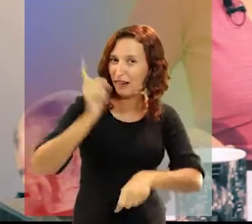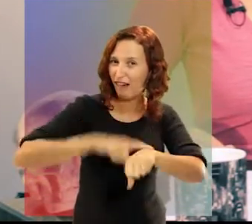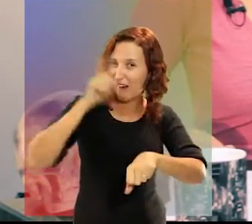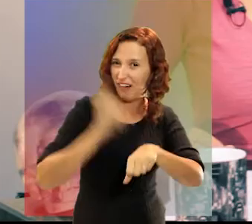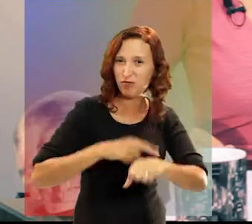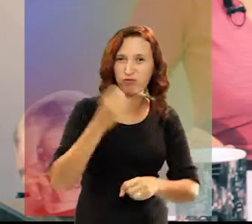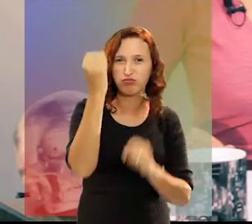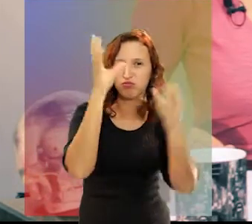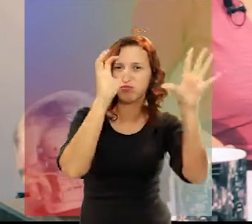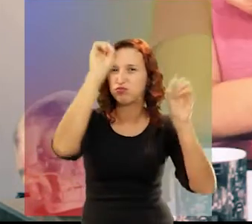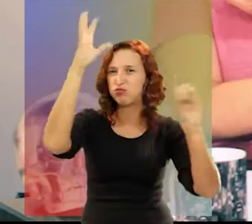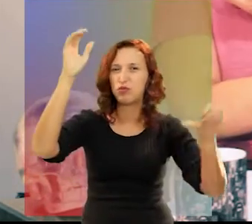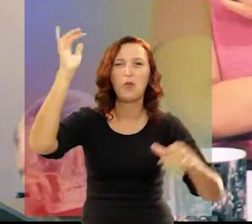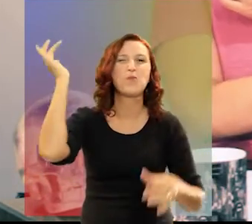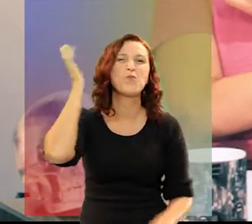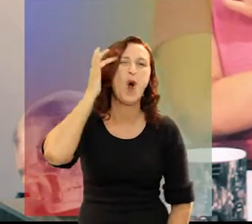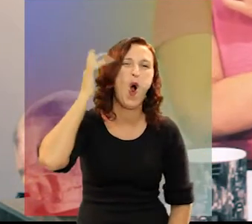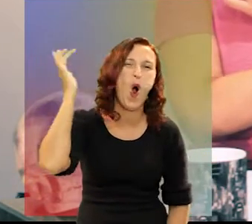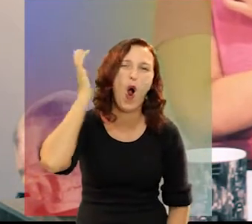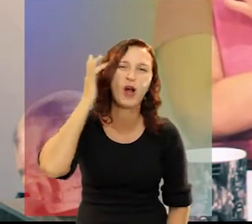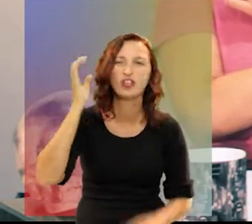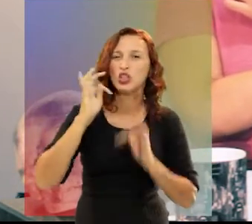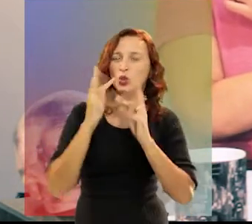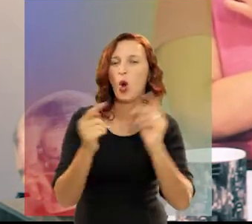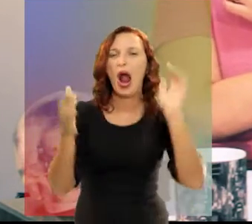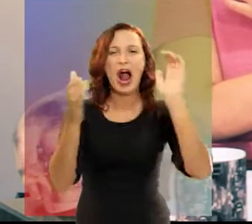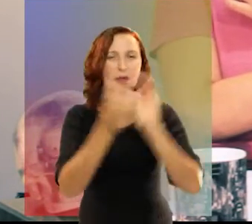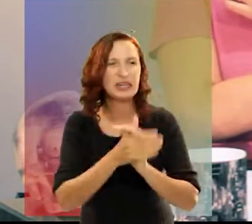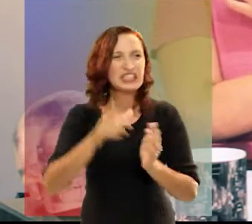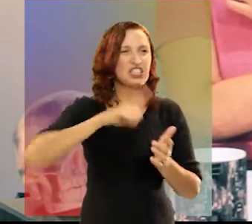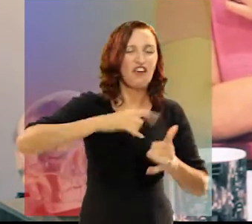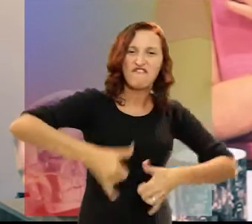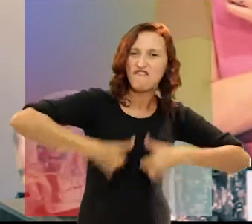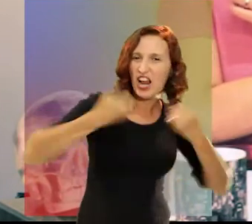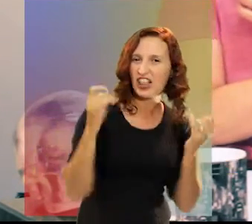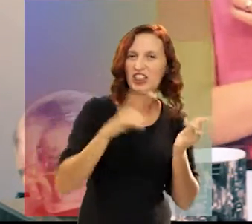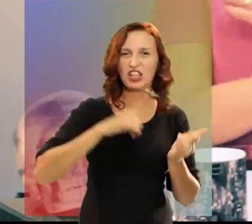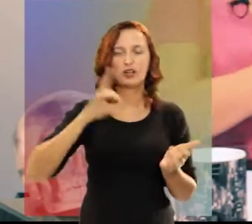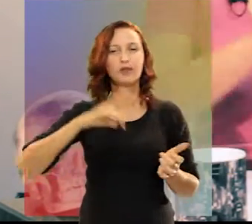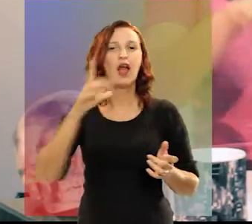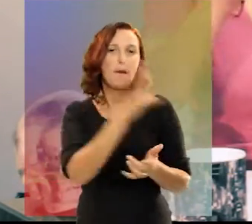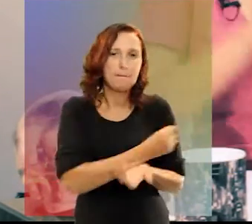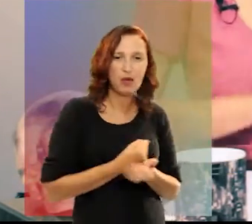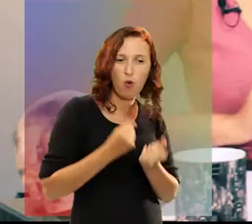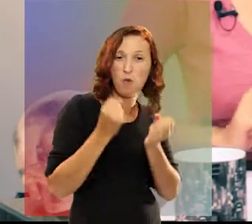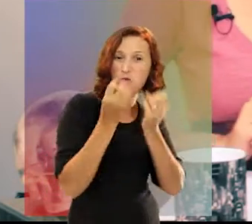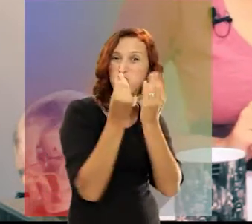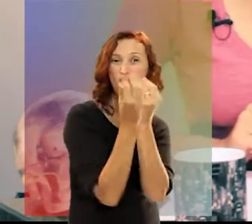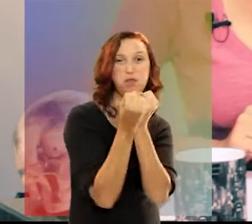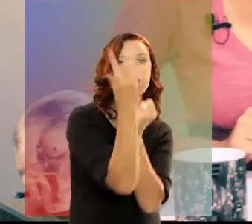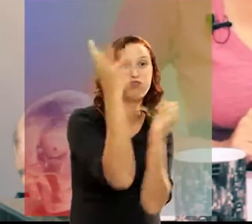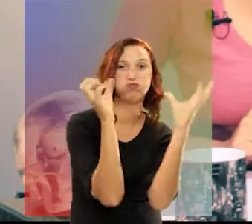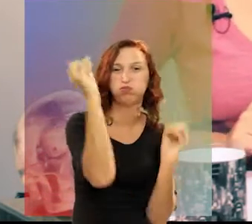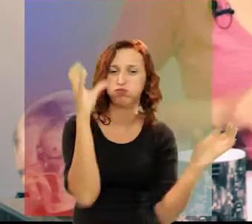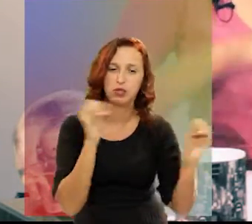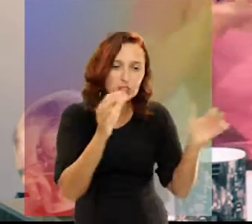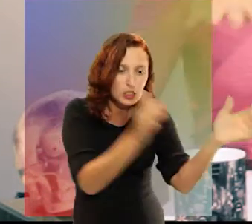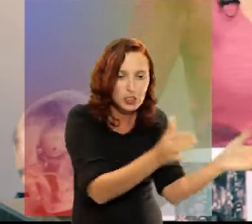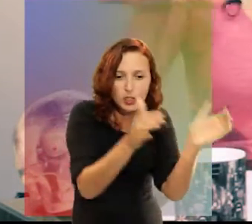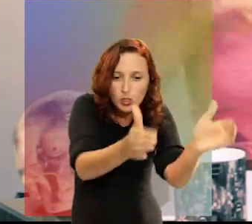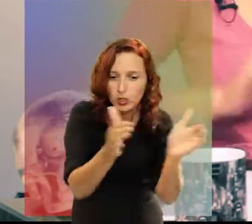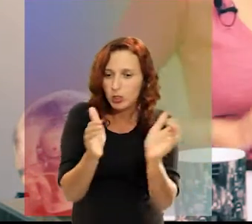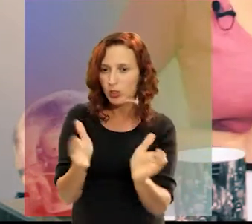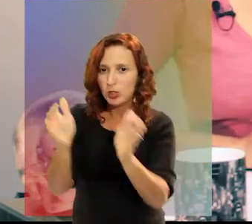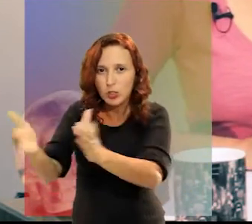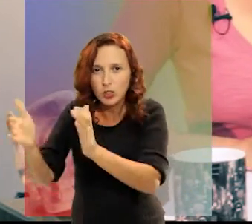fogos de artifício tava, tipo assim, todo mundo tinha que ter. Tudo que era casamento e festa tinha explosão de fogos de artifício. Ele pegou 36 barris de pólvora,